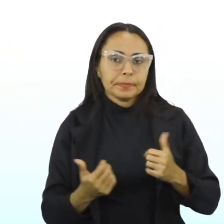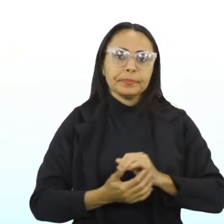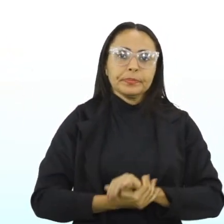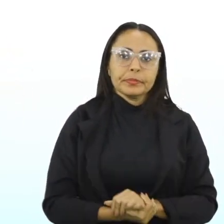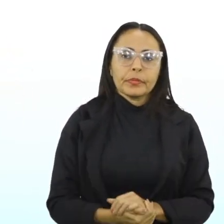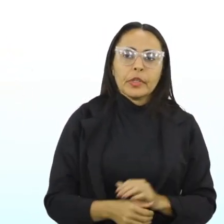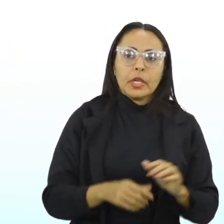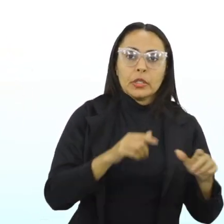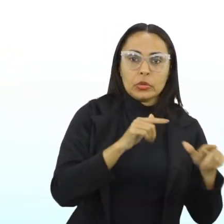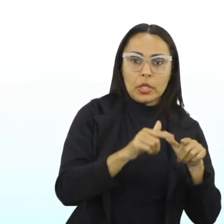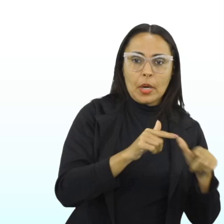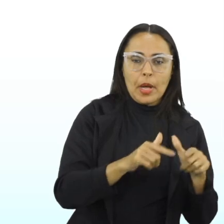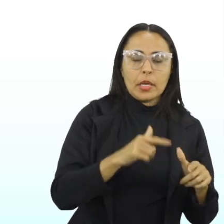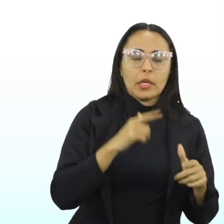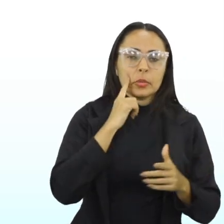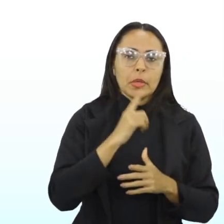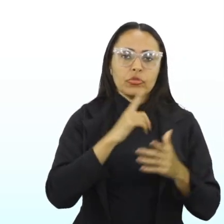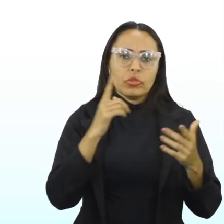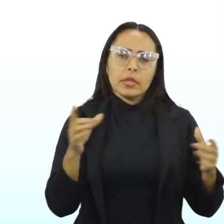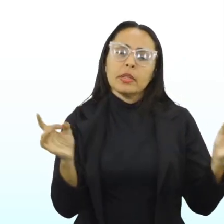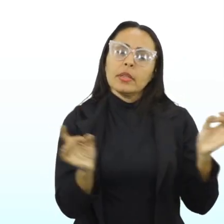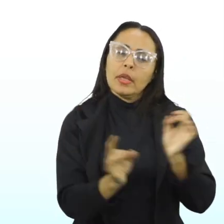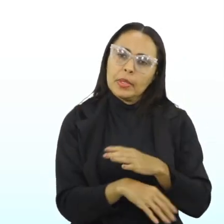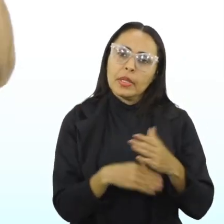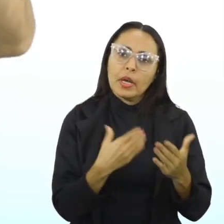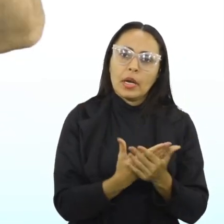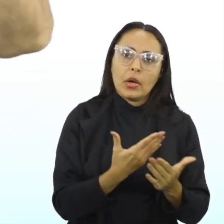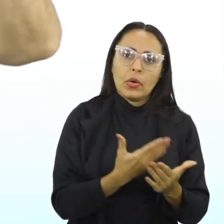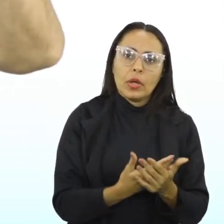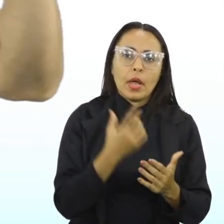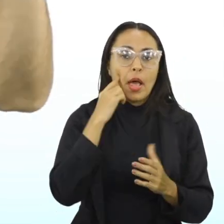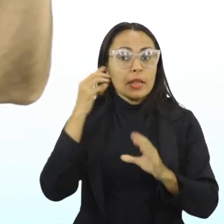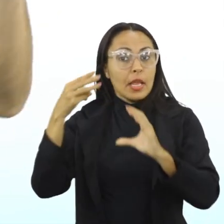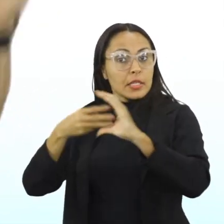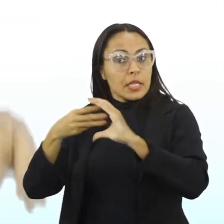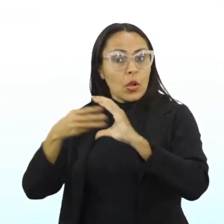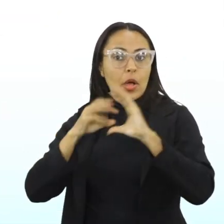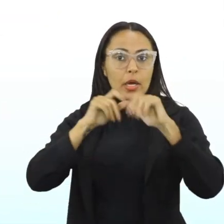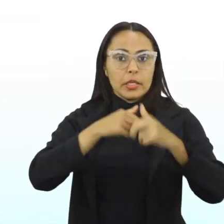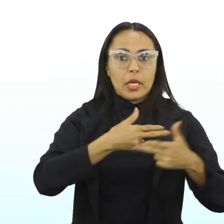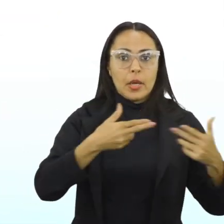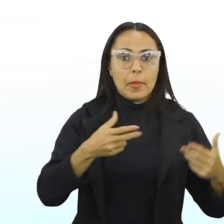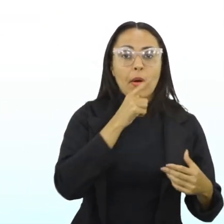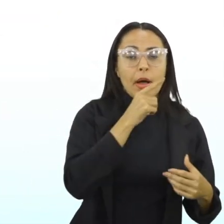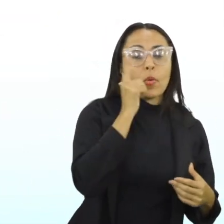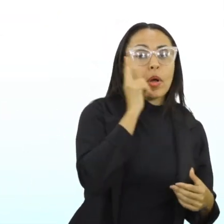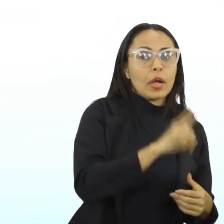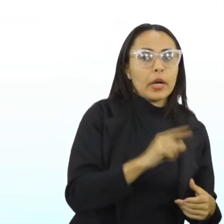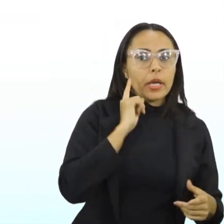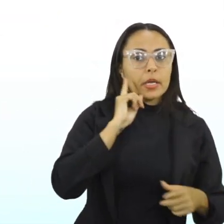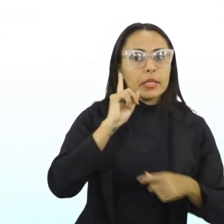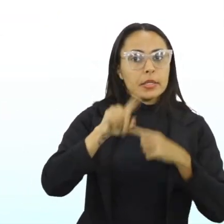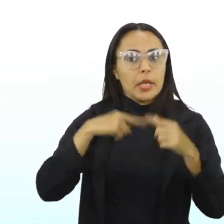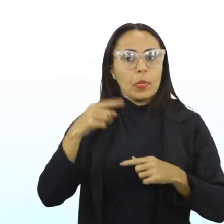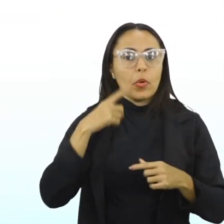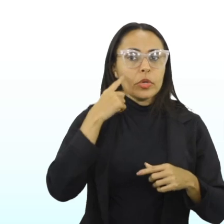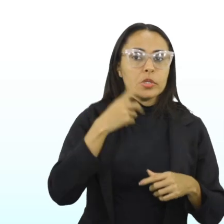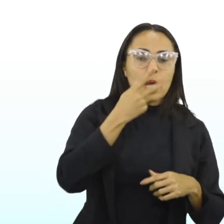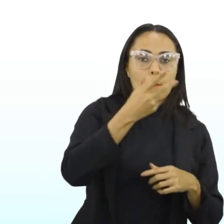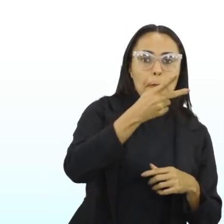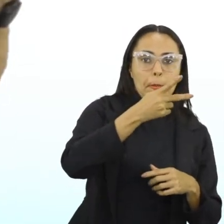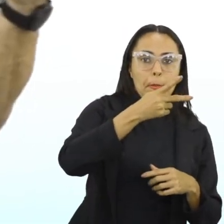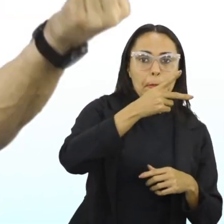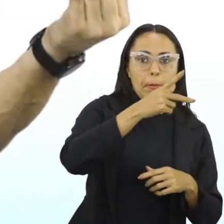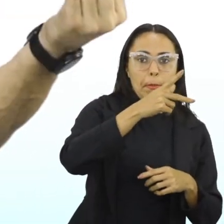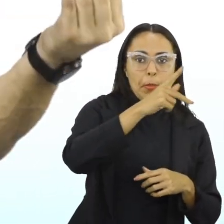Então, trabalhou com a composição para a gente fechar aqui. Na célula animal, a água ganha, depois da água,